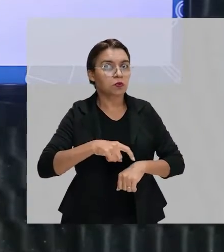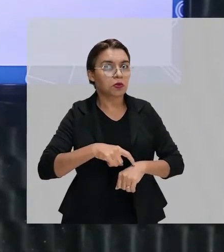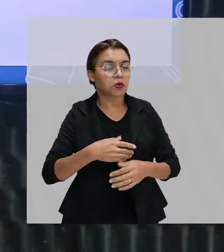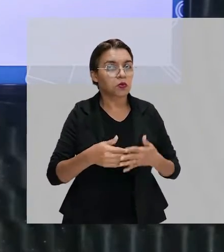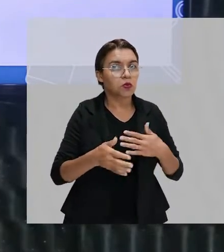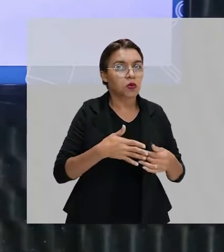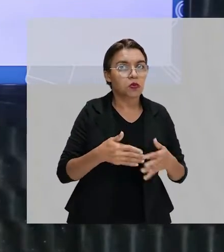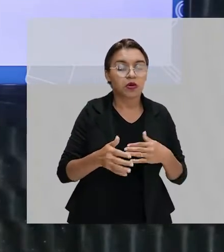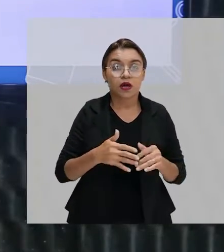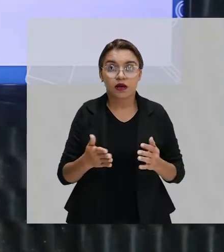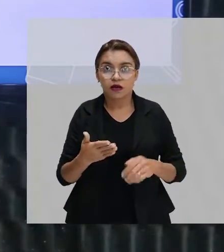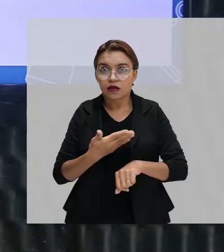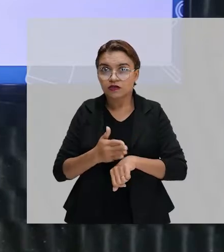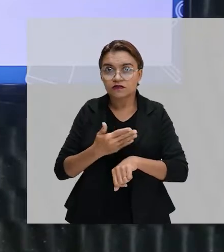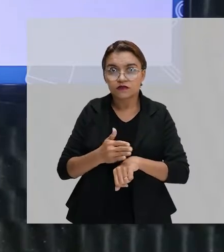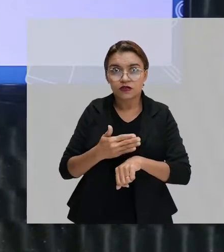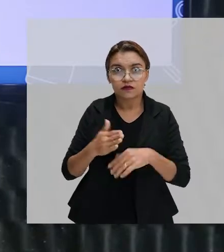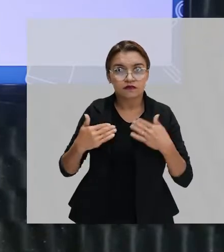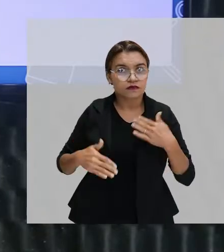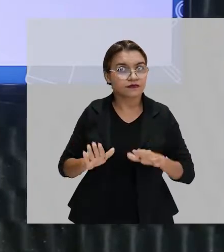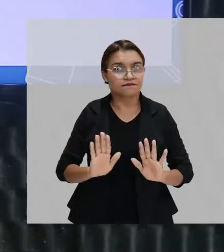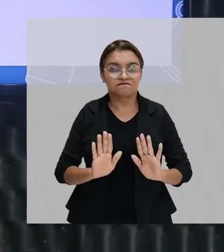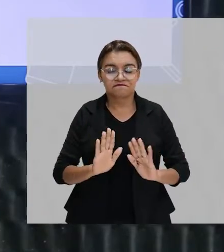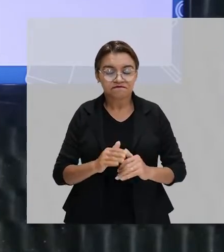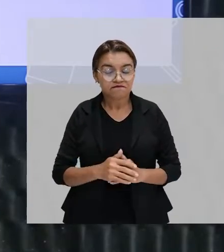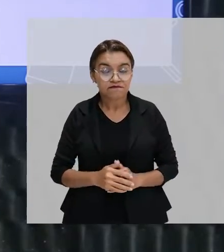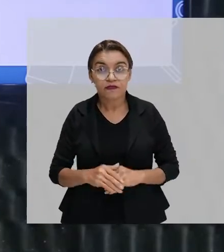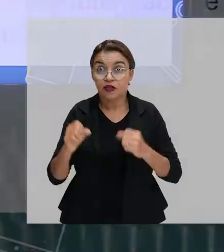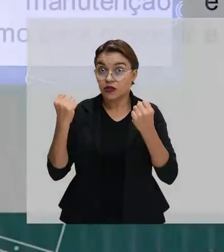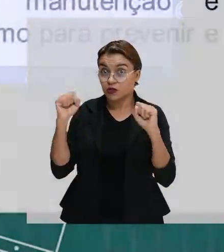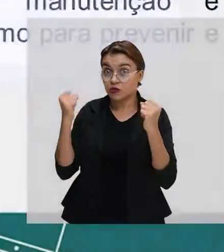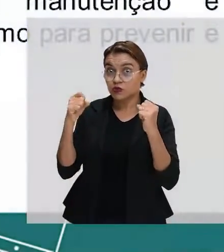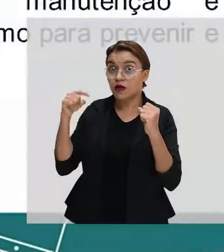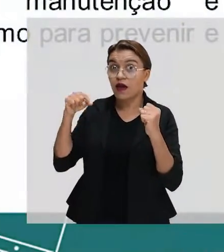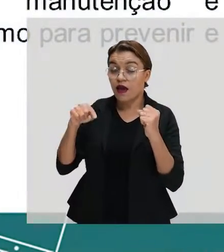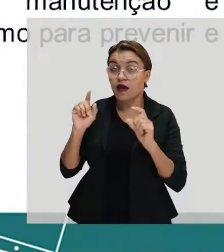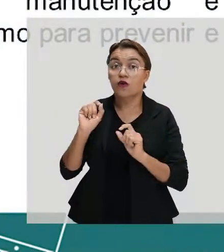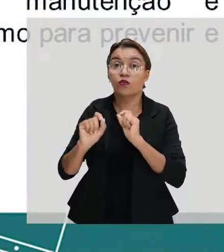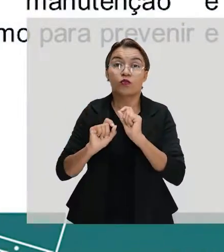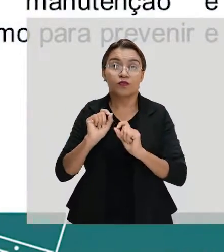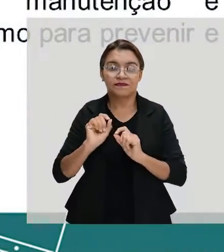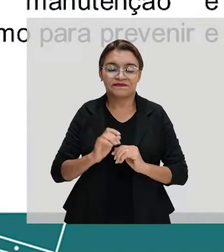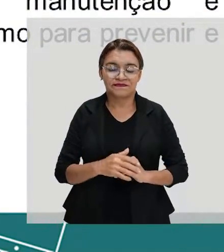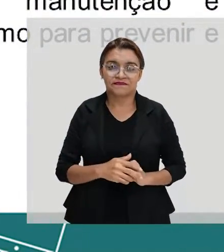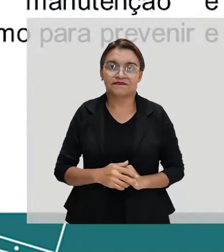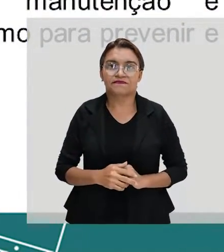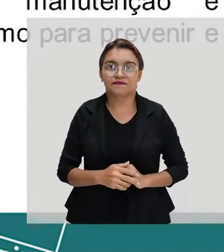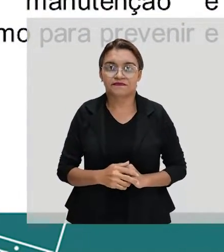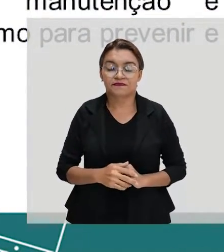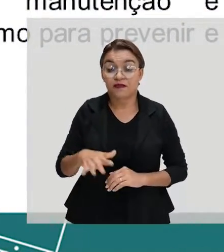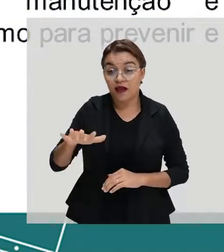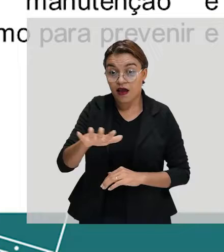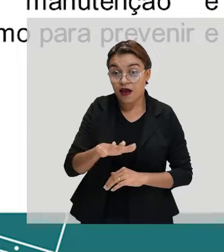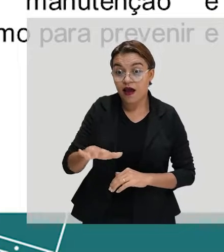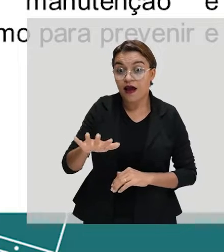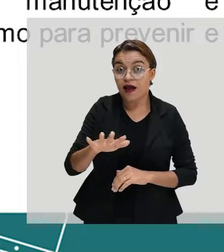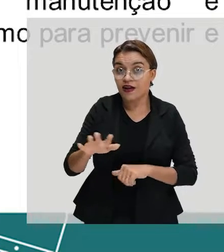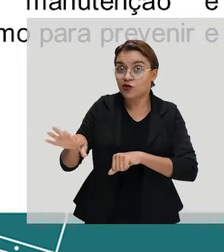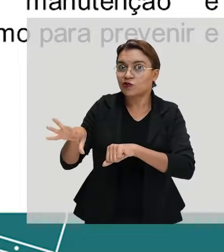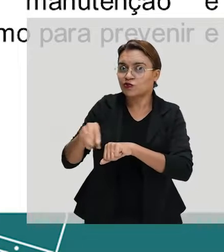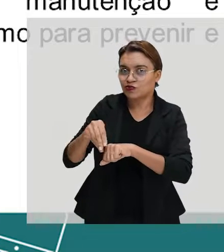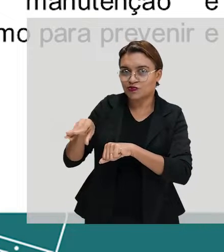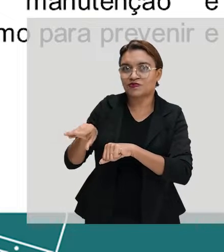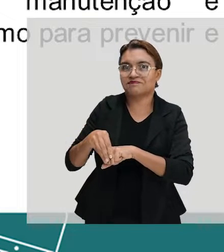daquela prática de atividade física educação física tem a ver com o que com a área de